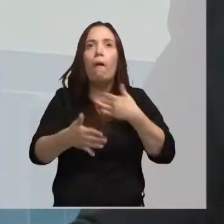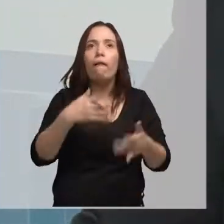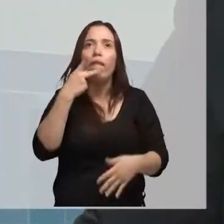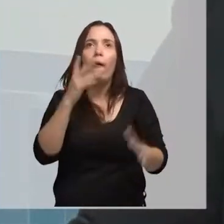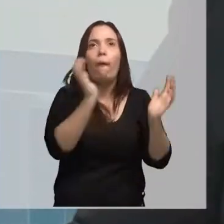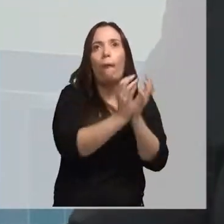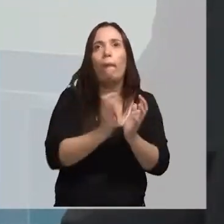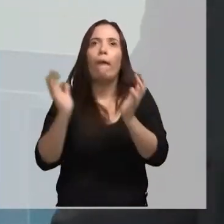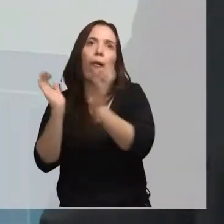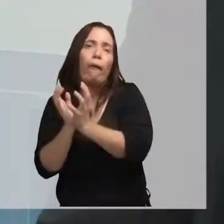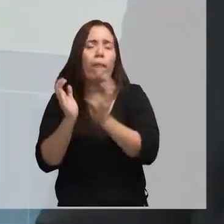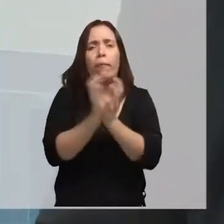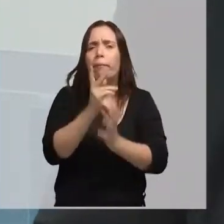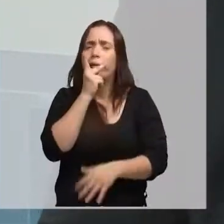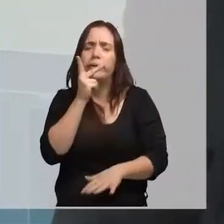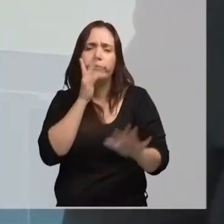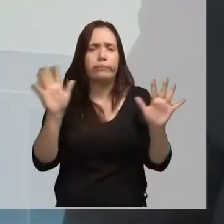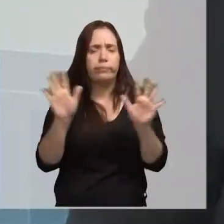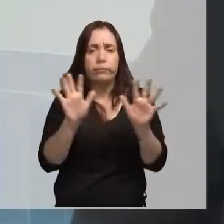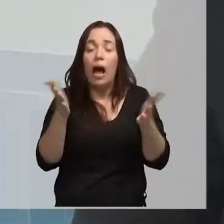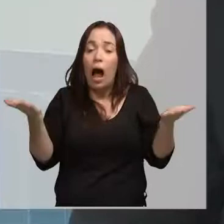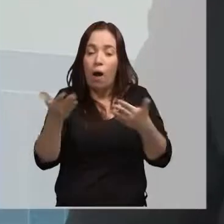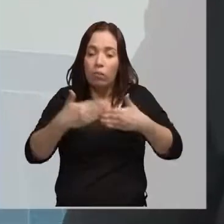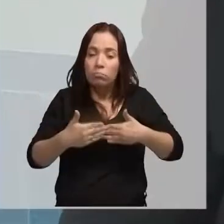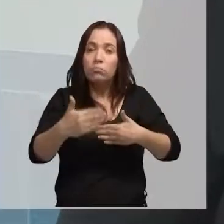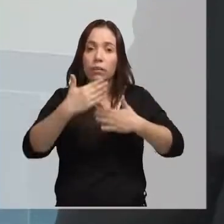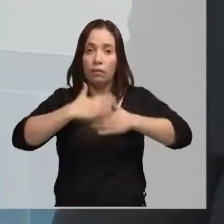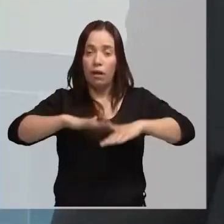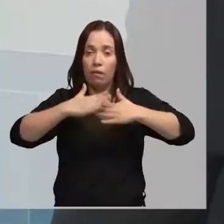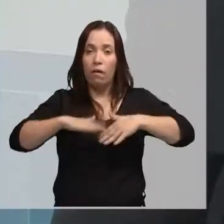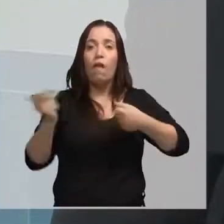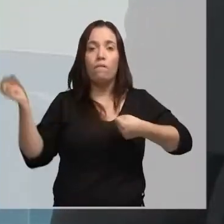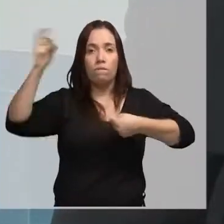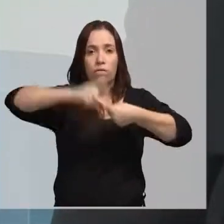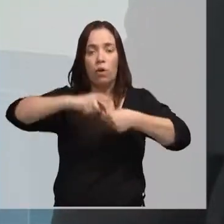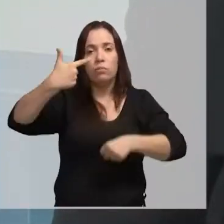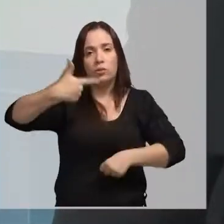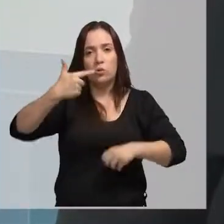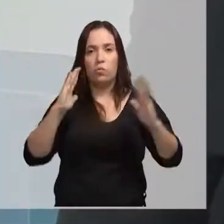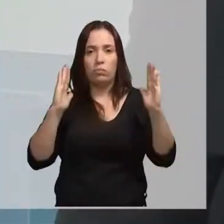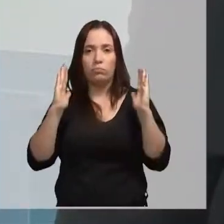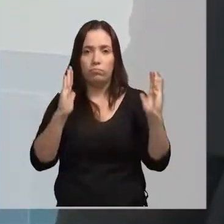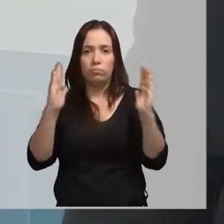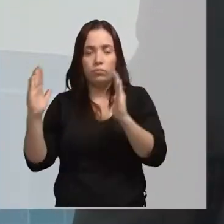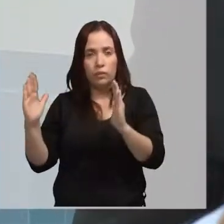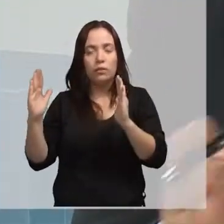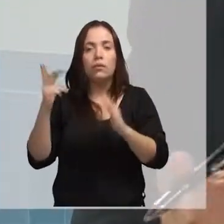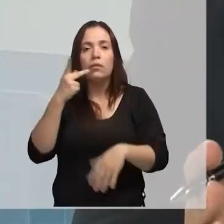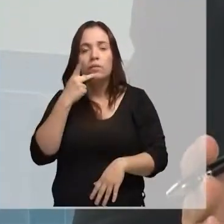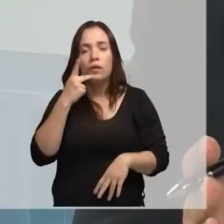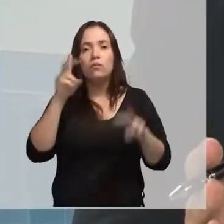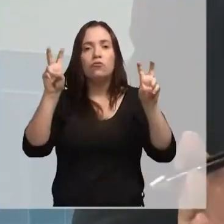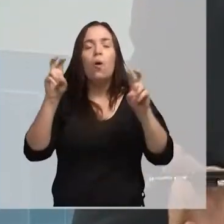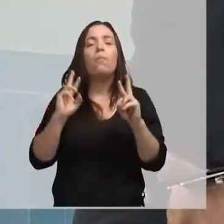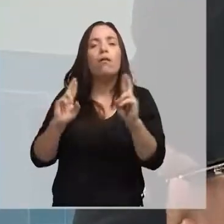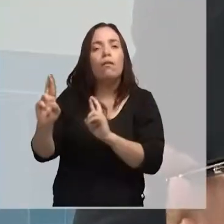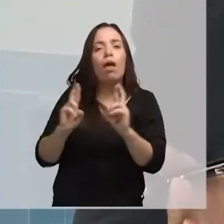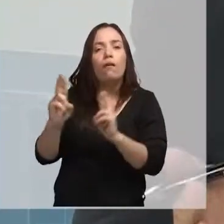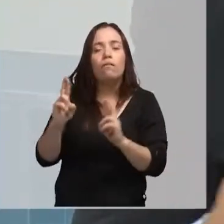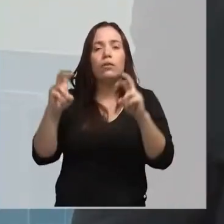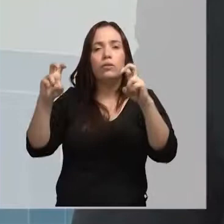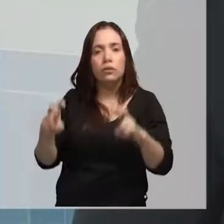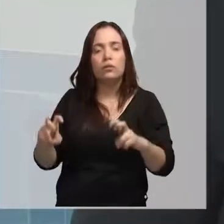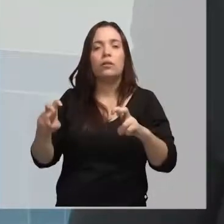nada a ver nem com esquerda nem com direita. Eu vou para um rápido intervalo e volto já, falando sobre já as entrevistas, né,